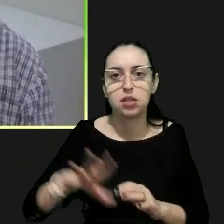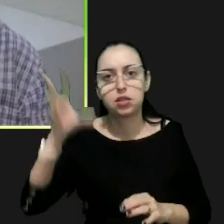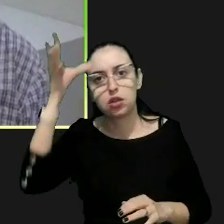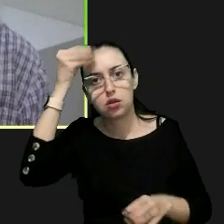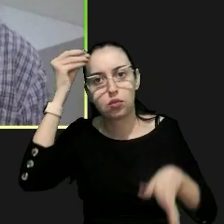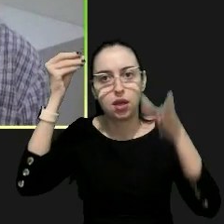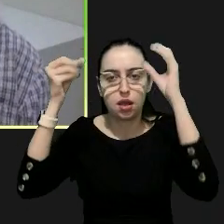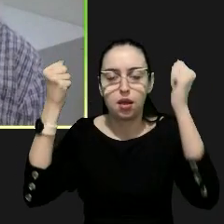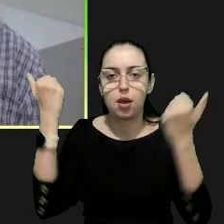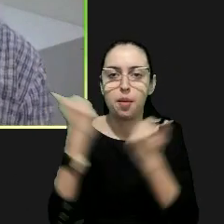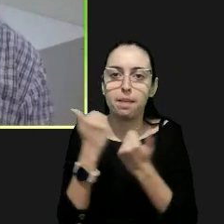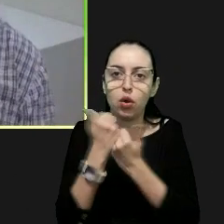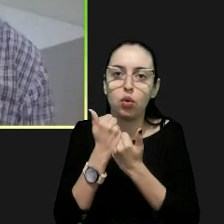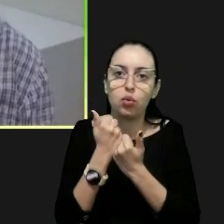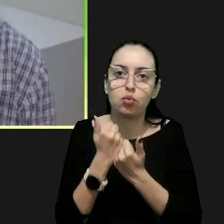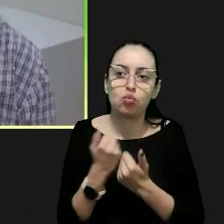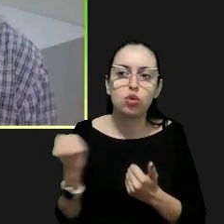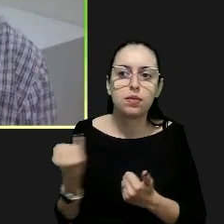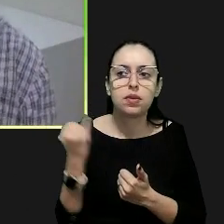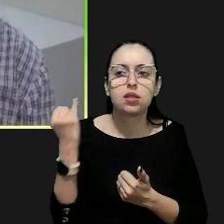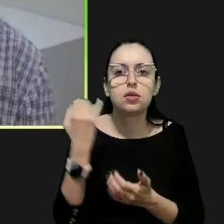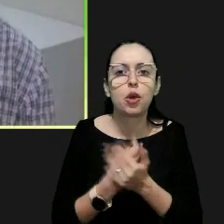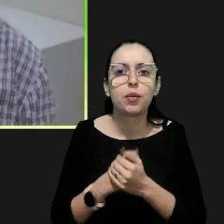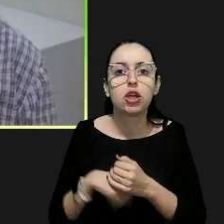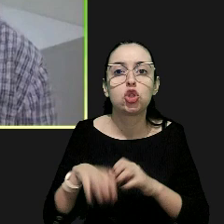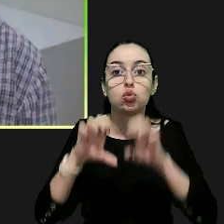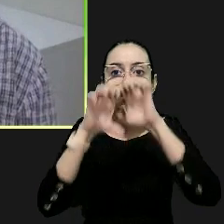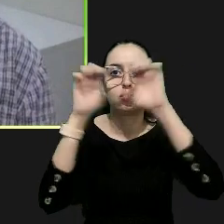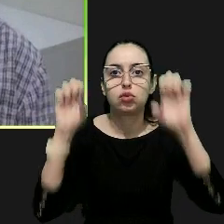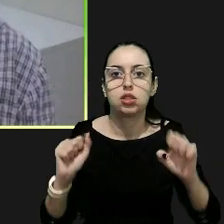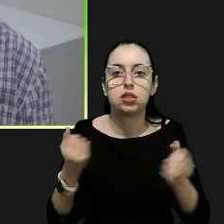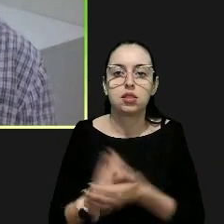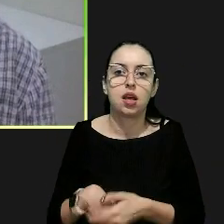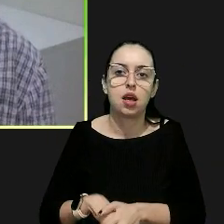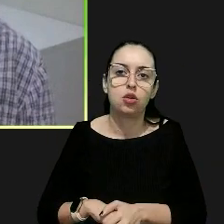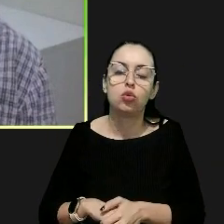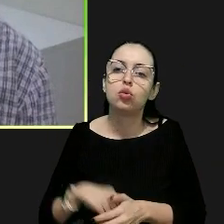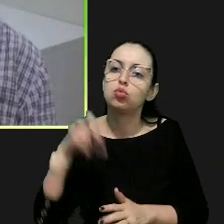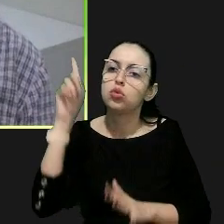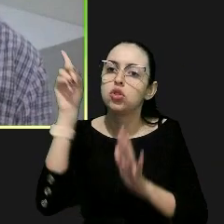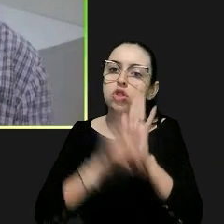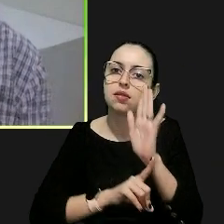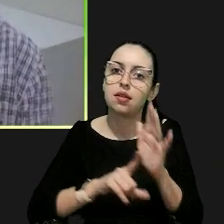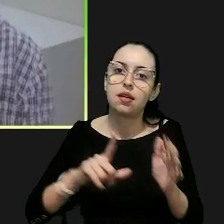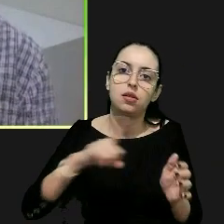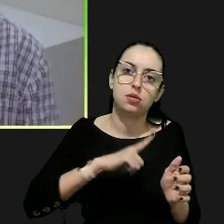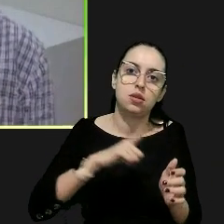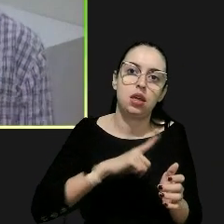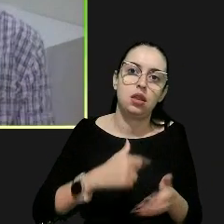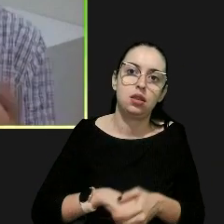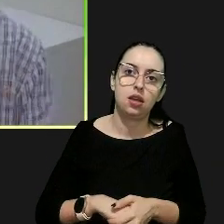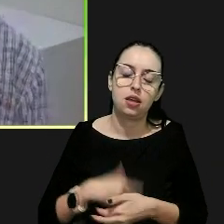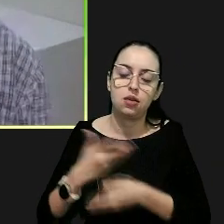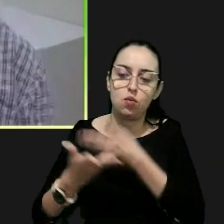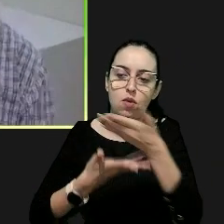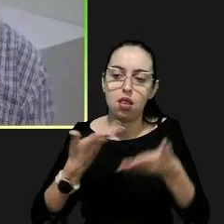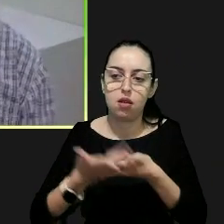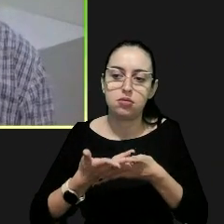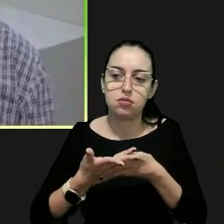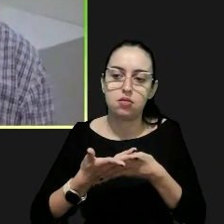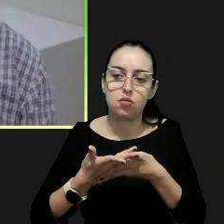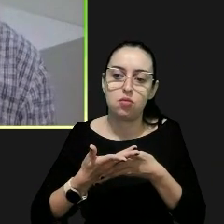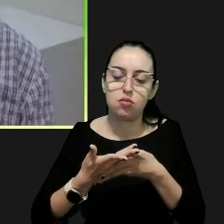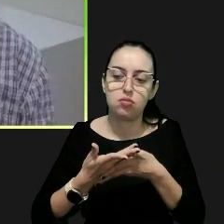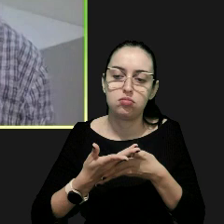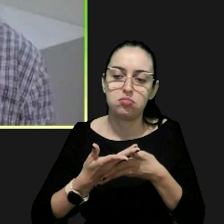informação e mais apoio, principalmente do judiciário, sobre a questão dos direitos que ela